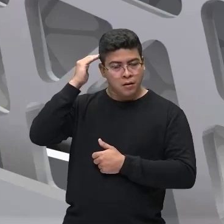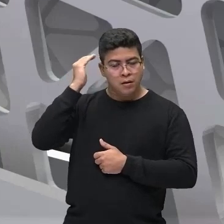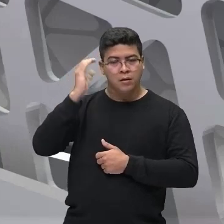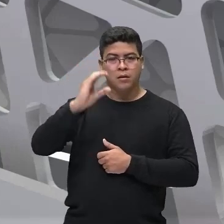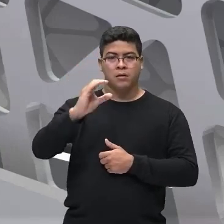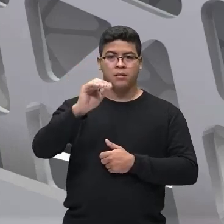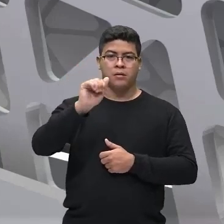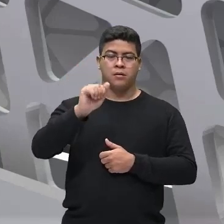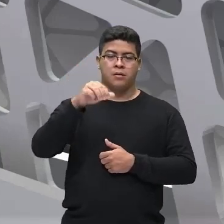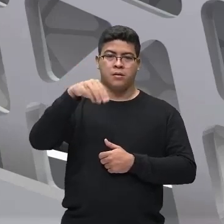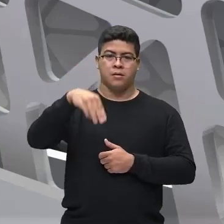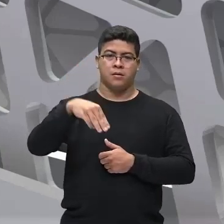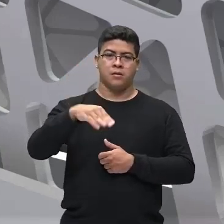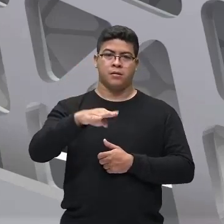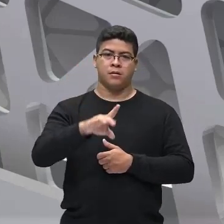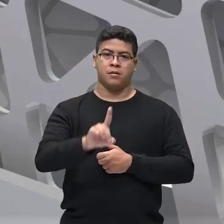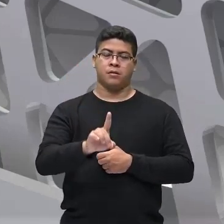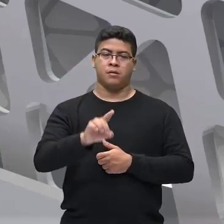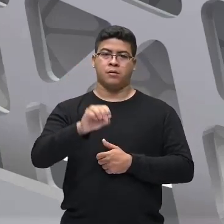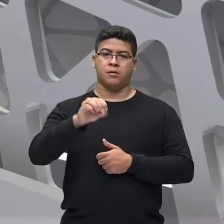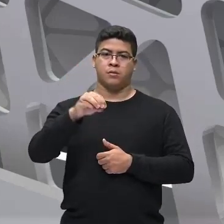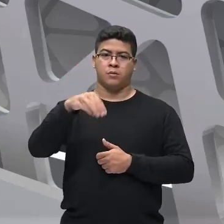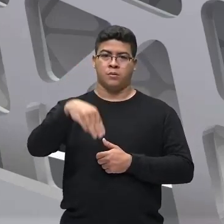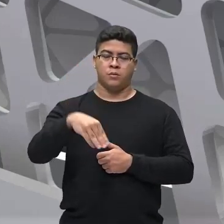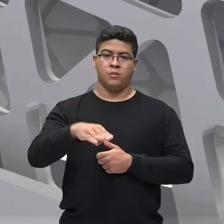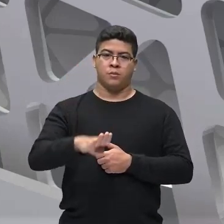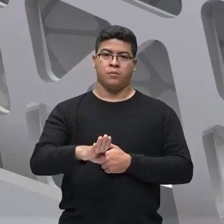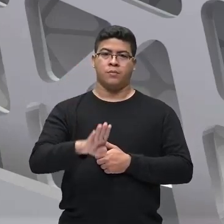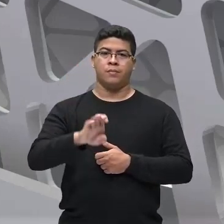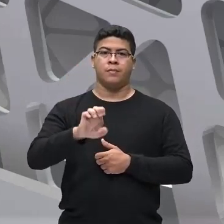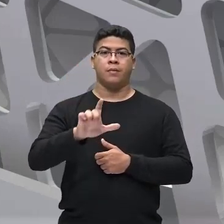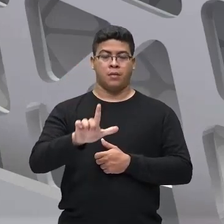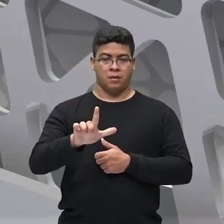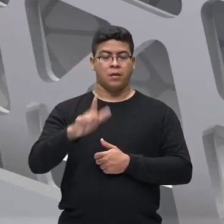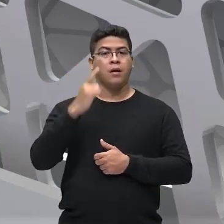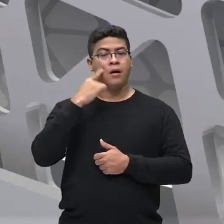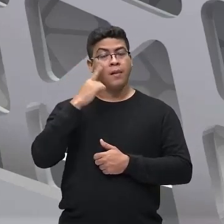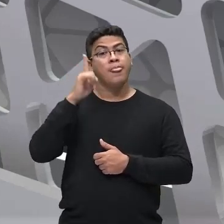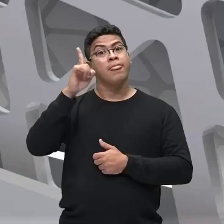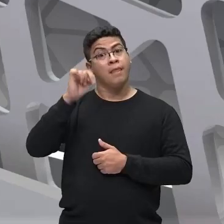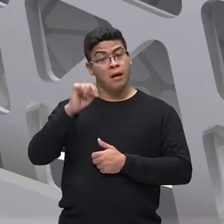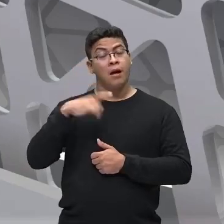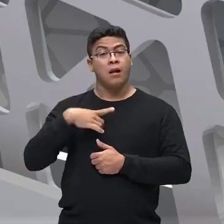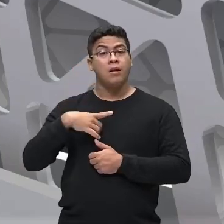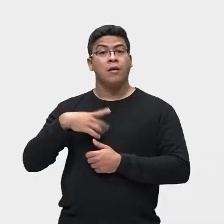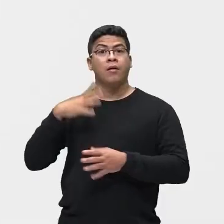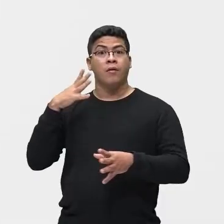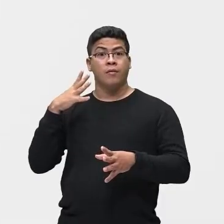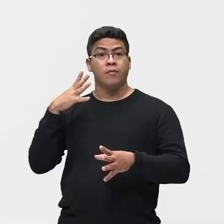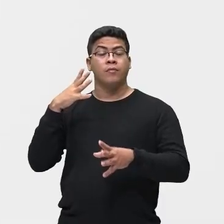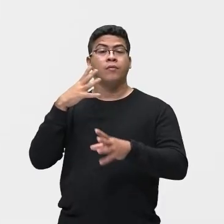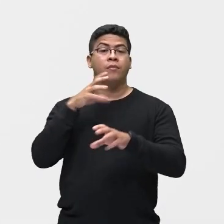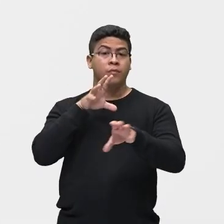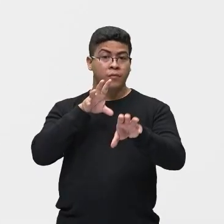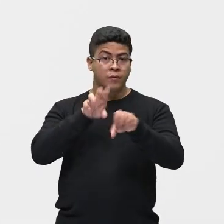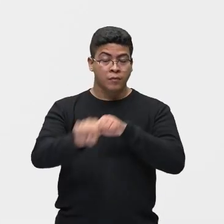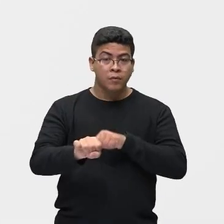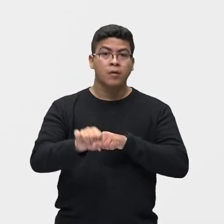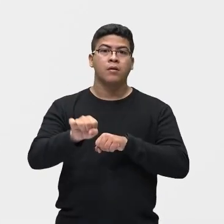certo? E ela é também turismóloga, ela é mestranda, ela é feminista, ela